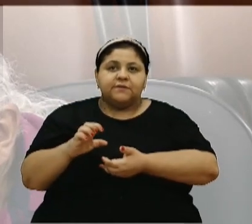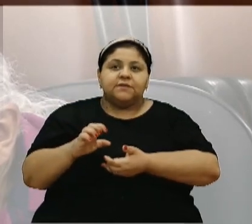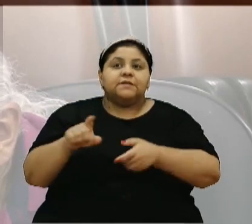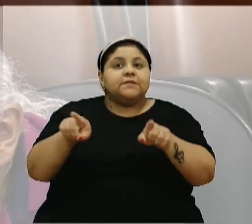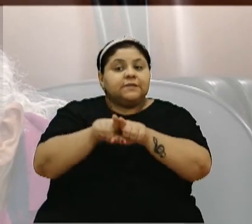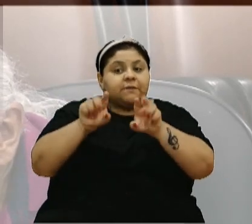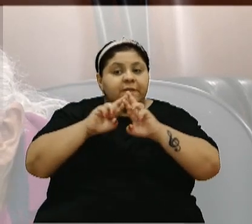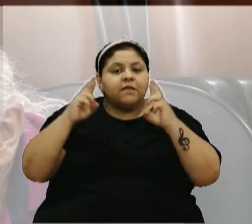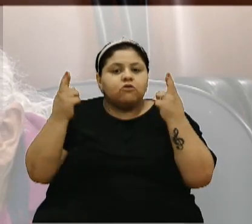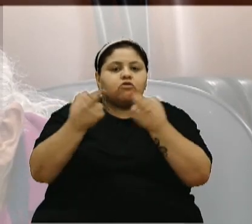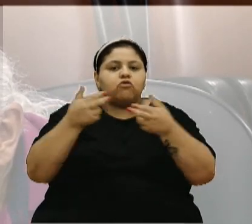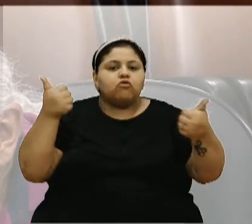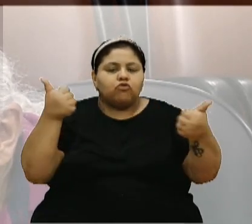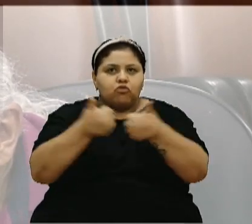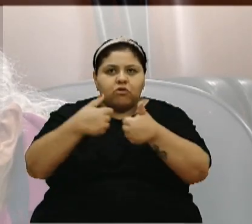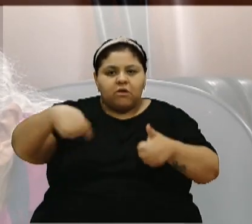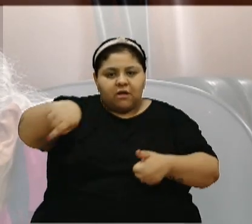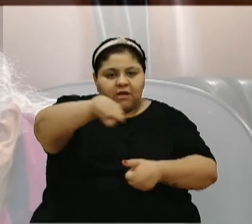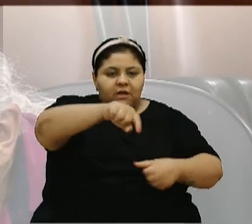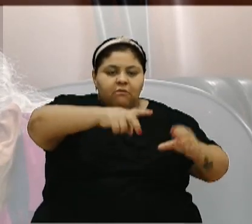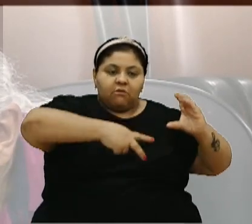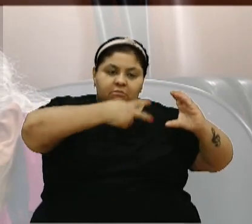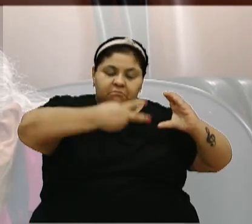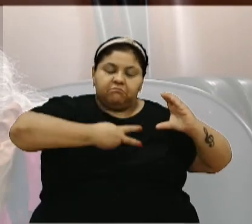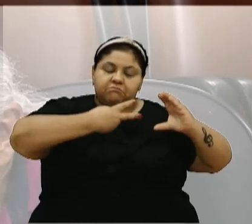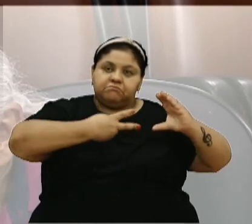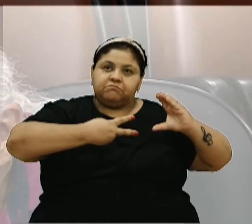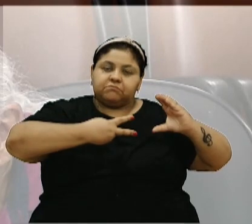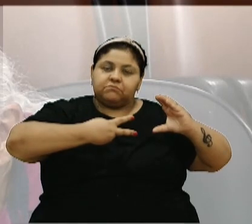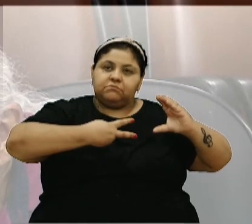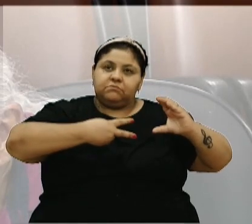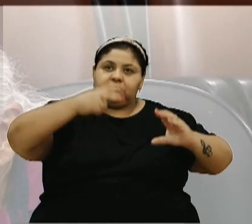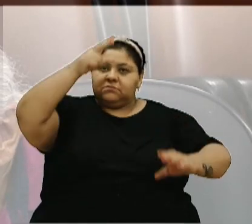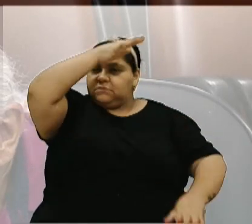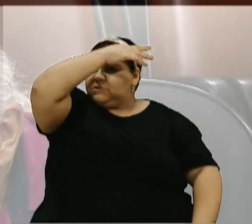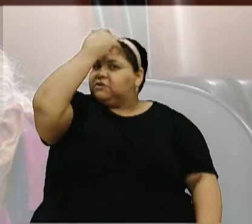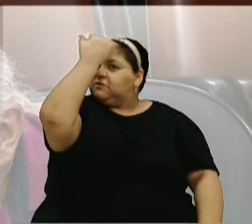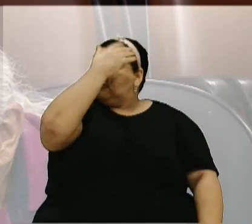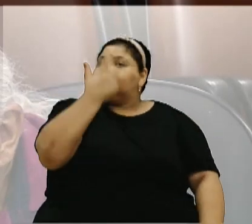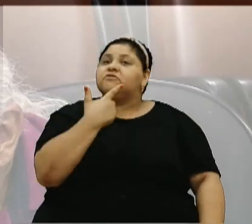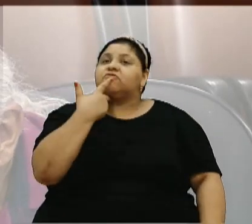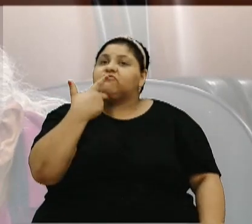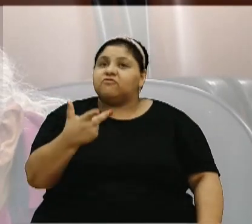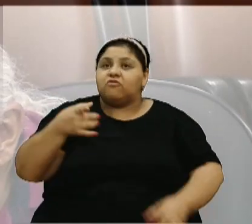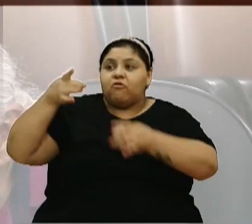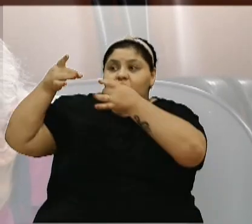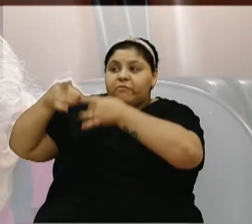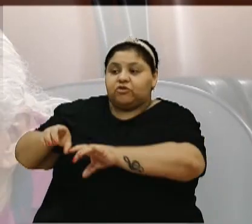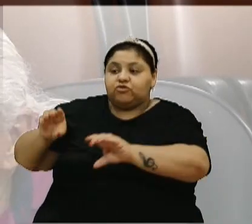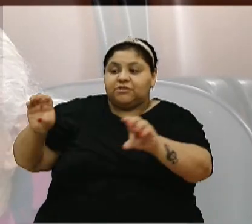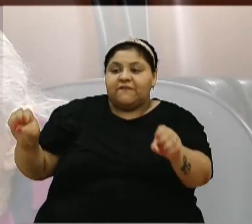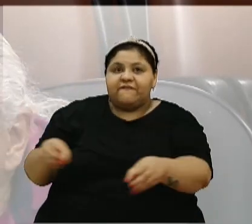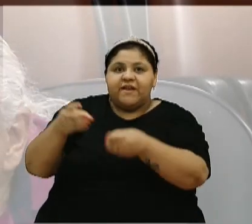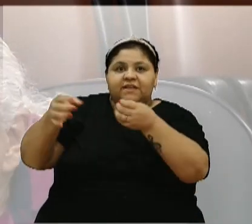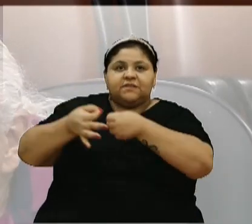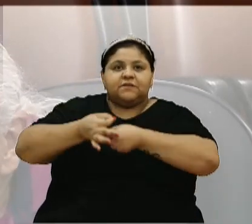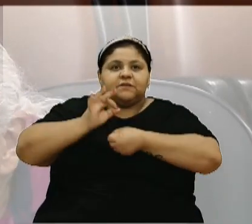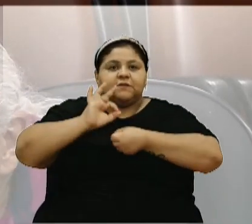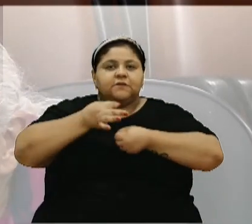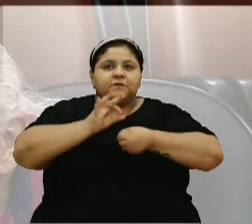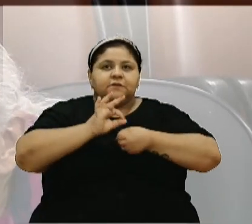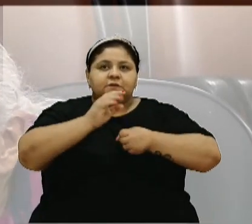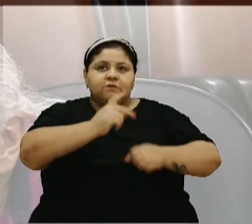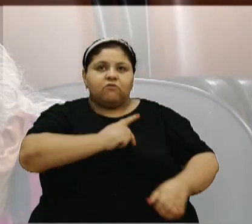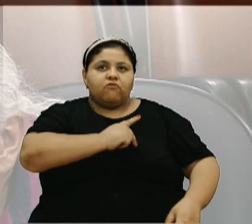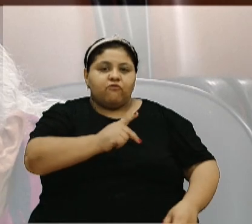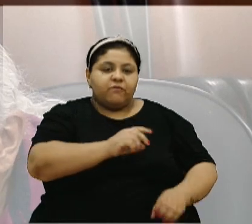feitas conosco aqui na Câmara de Vereadores, o Adiló vinha aqui e falava o prejuízo da Festa da Uva. O presidente